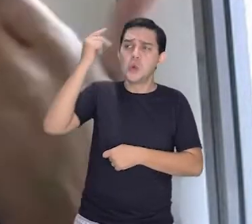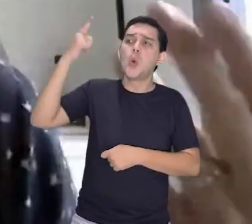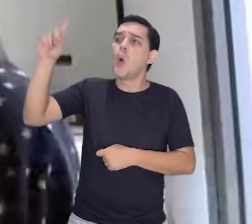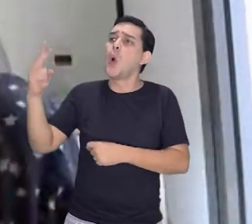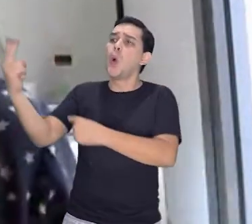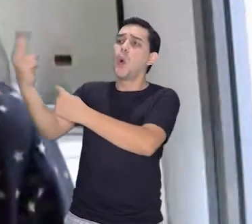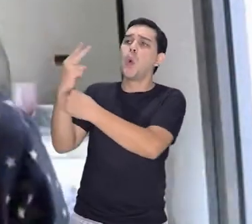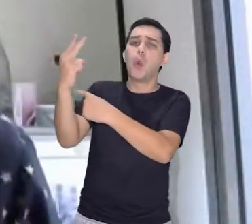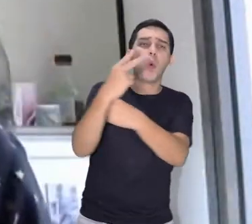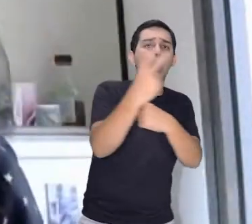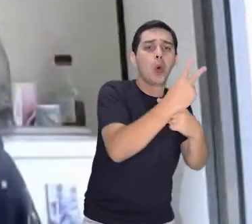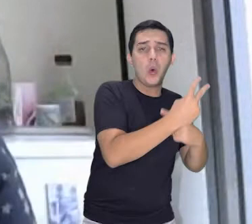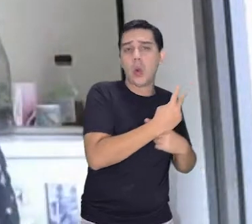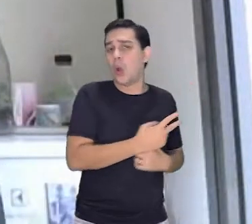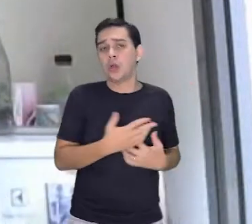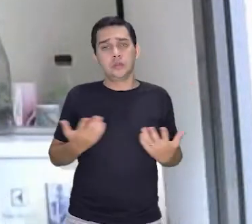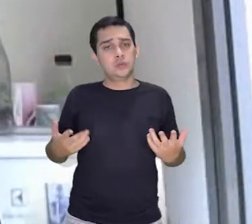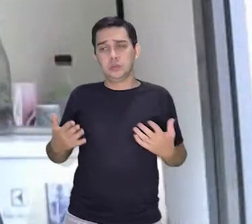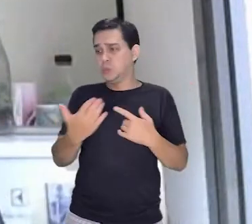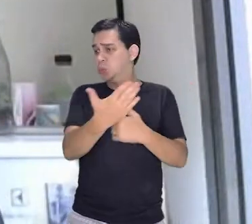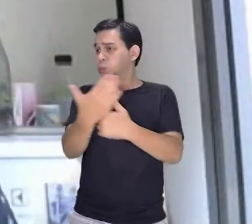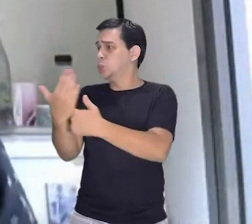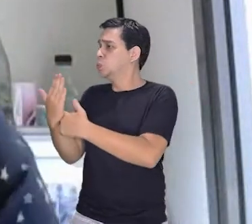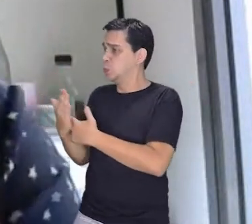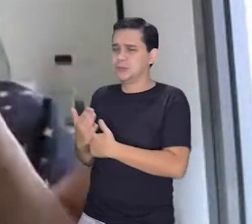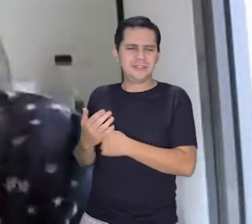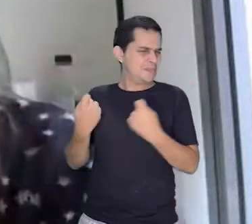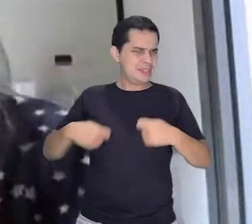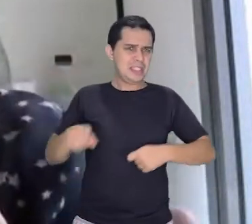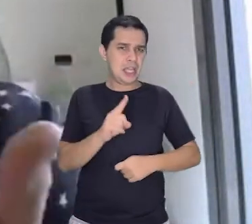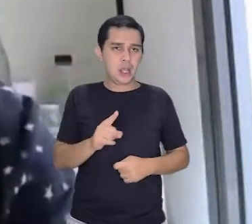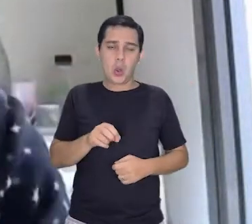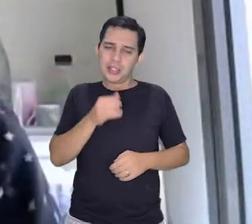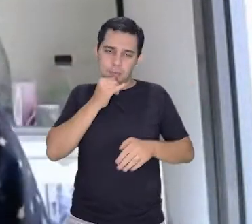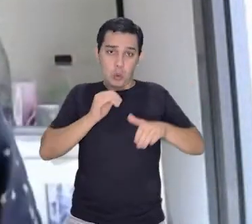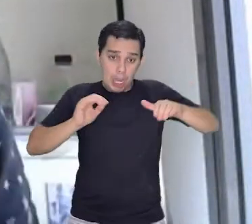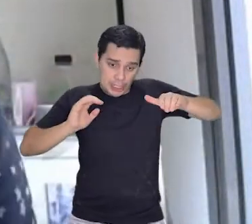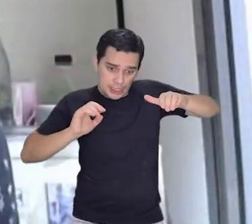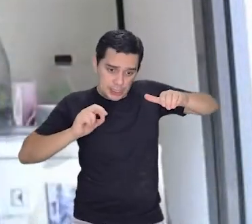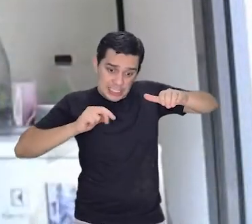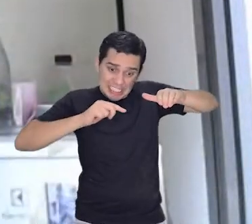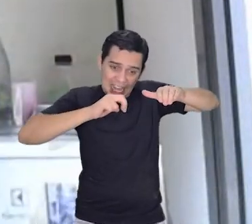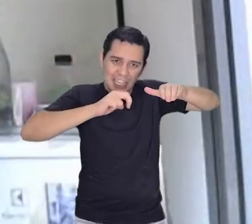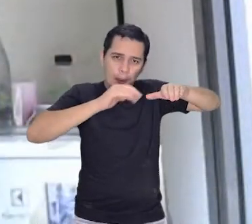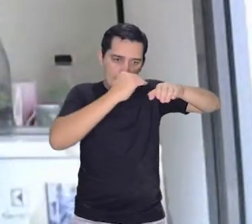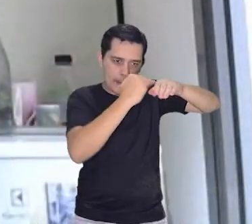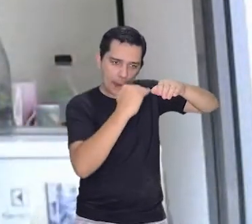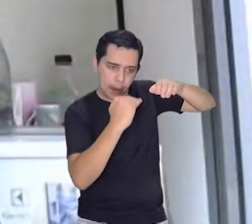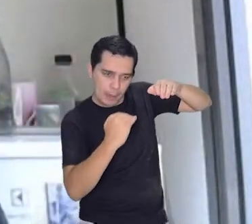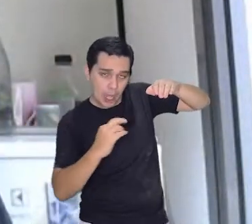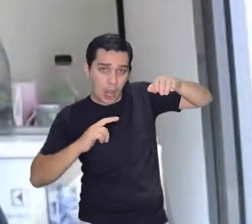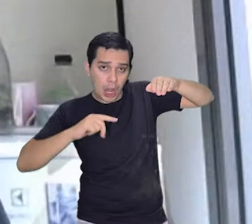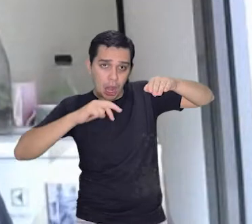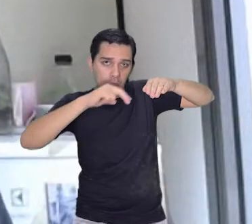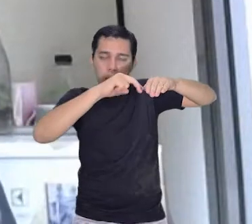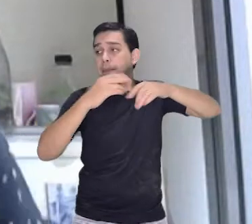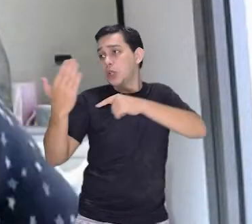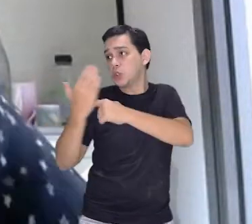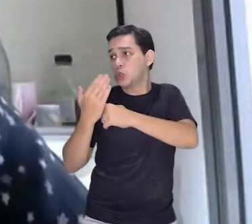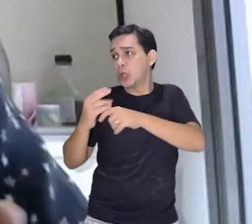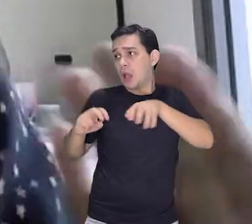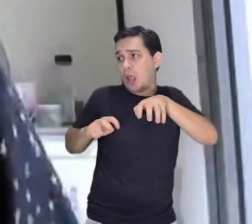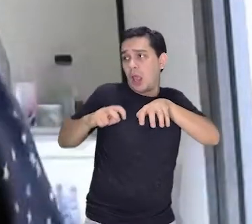de alguém que os ajude, né, a subir uma escada, a não depender do terceiro, né, como uma